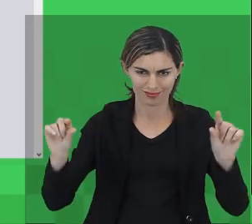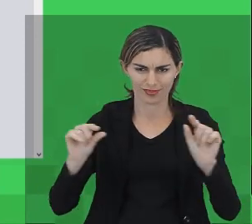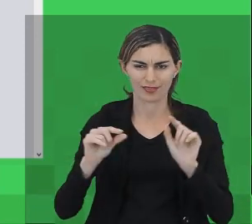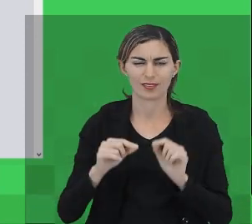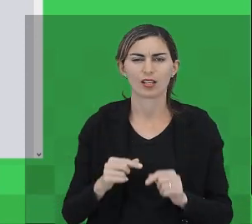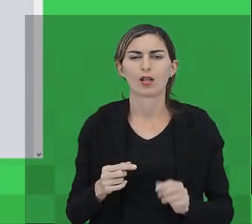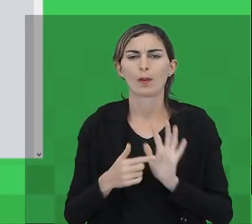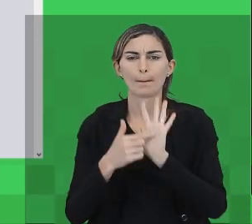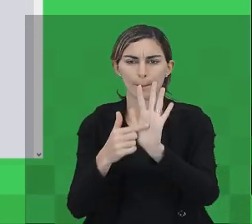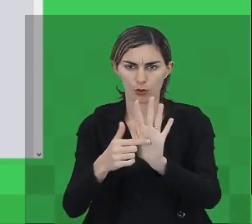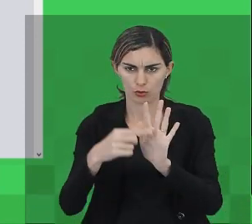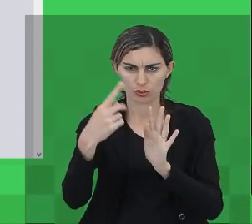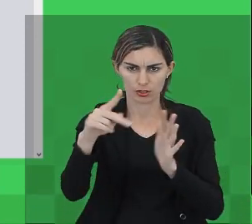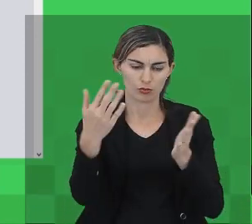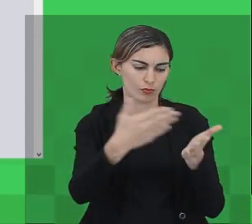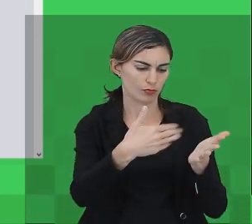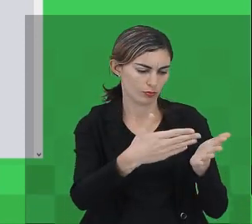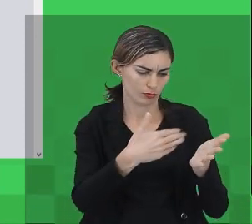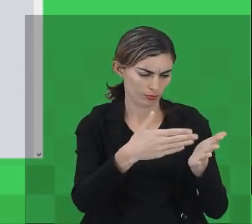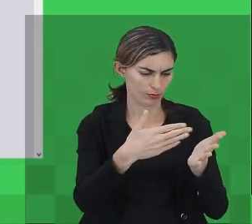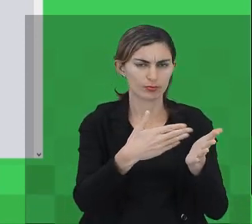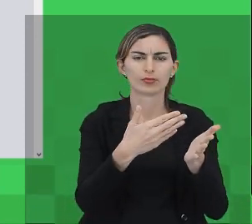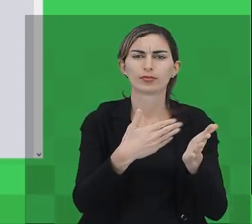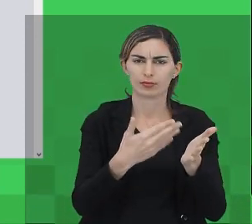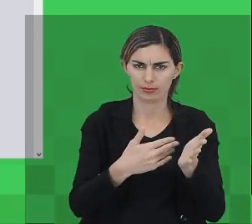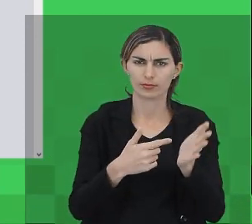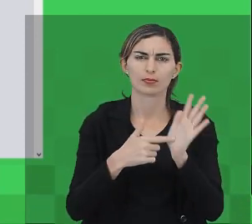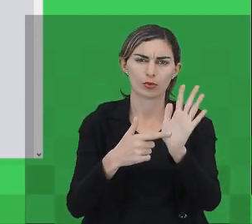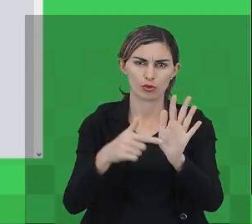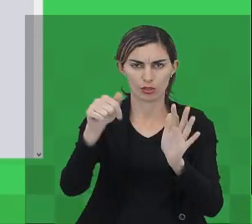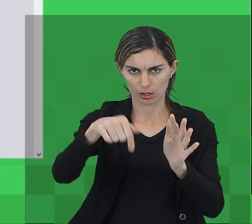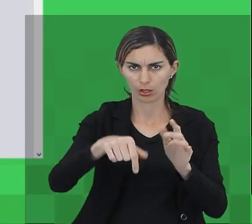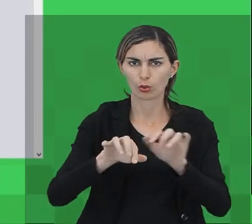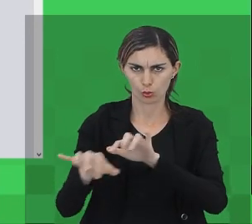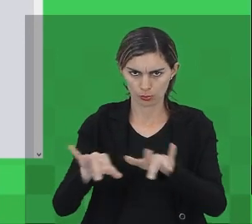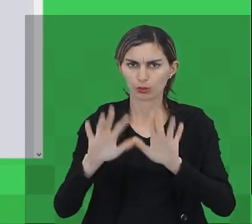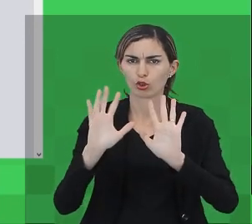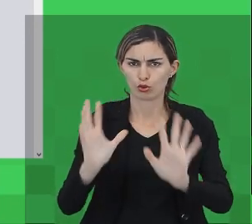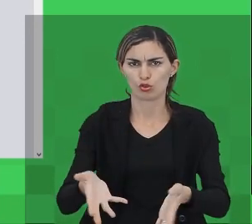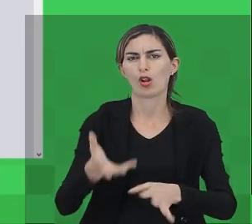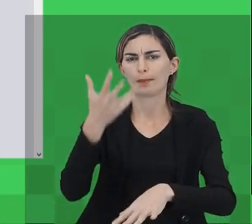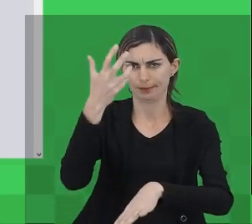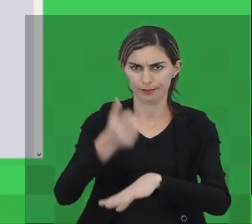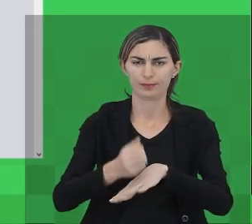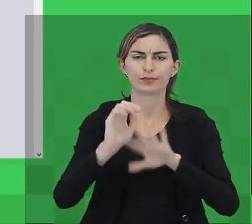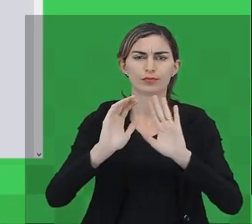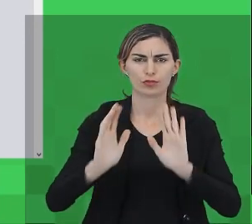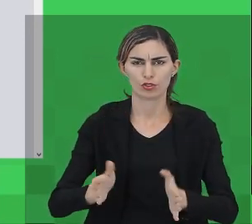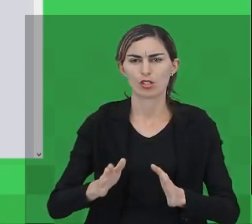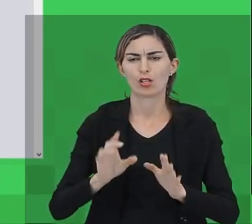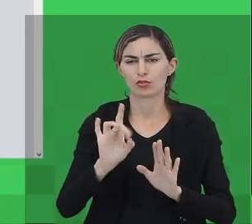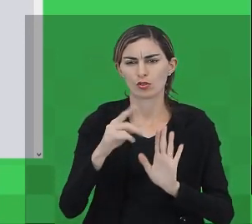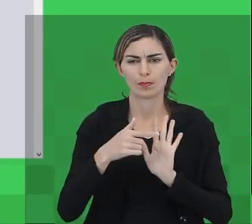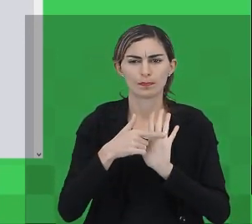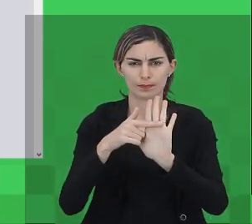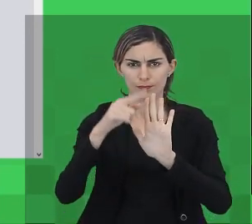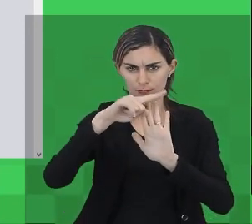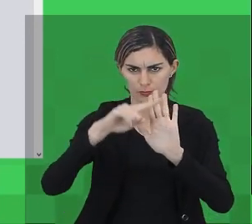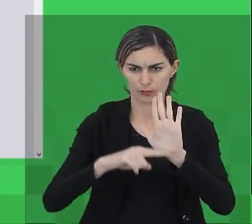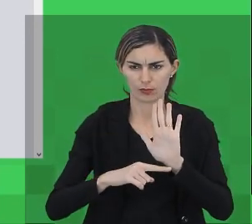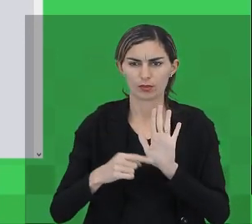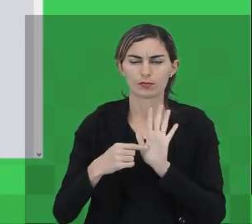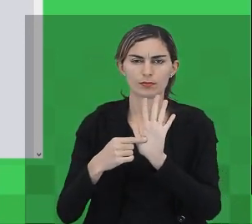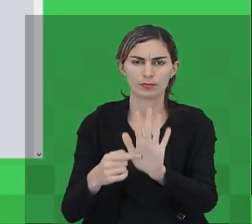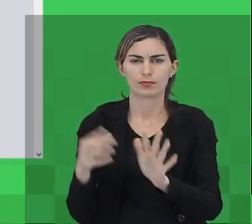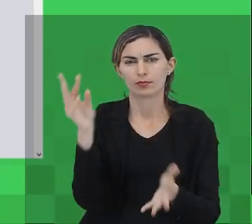As telas elas são mostradas no caderno de estudo. Aqui nesse computador já está instalado, então eu não vou fazer o